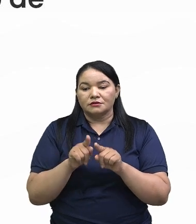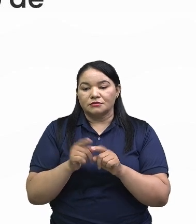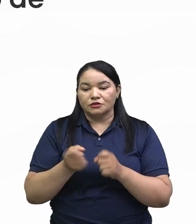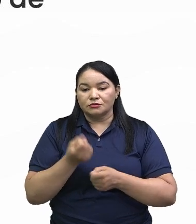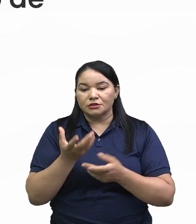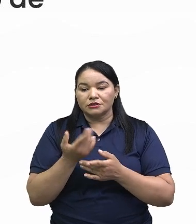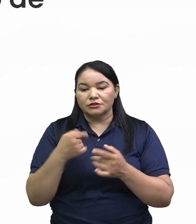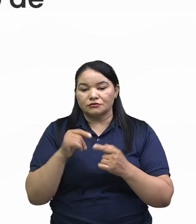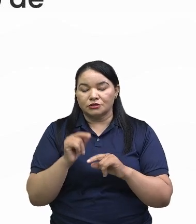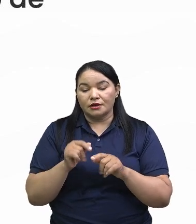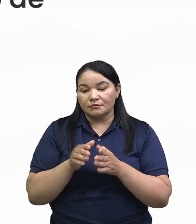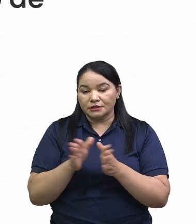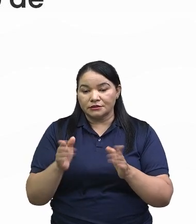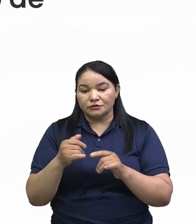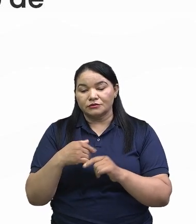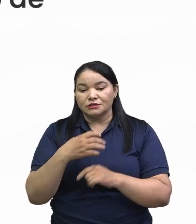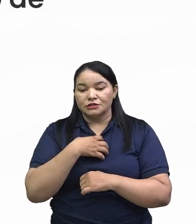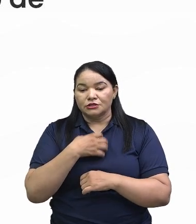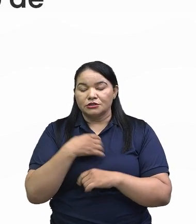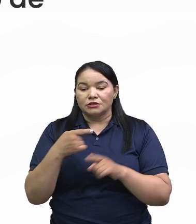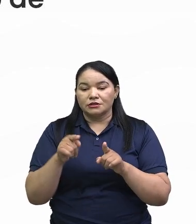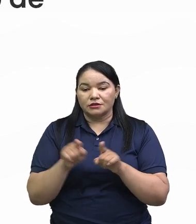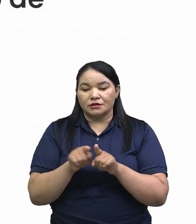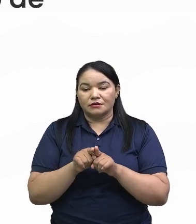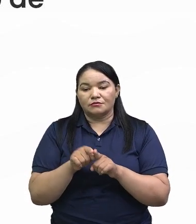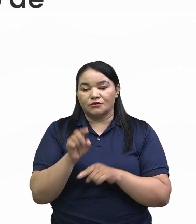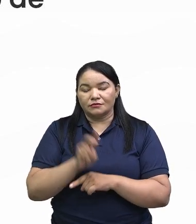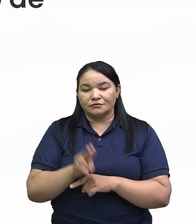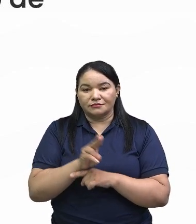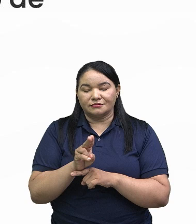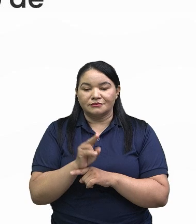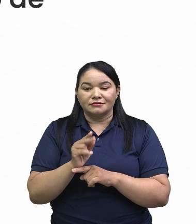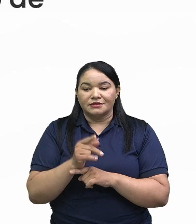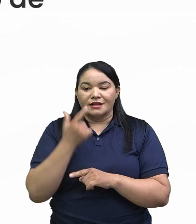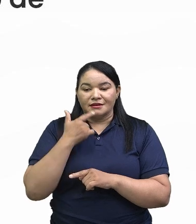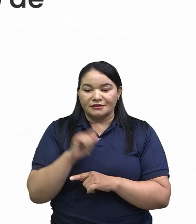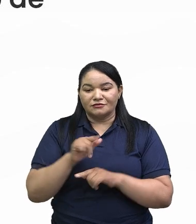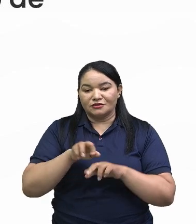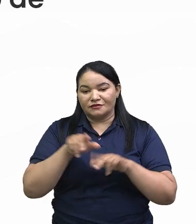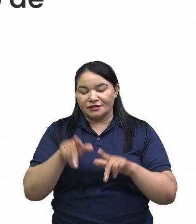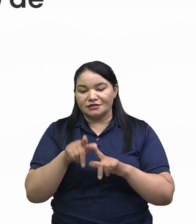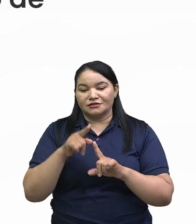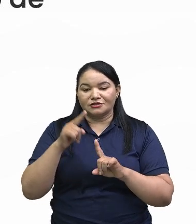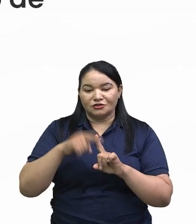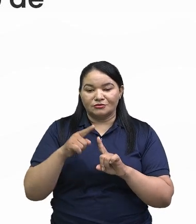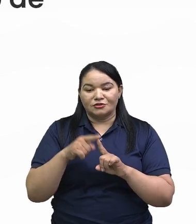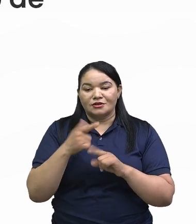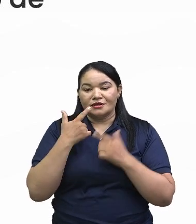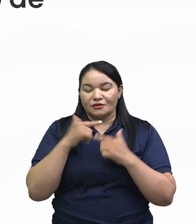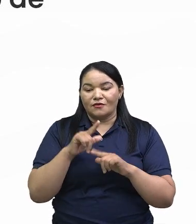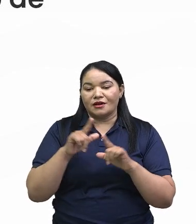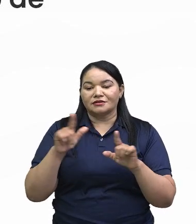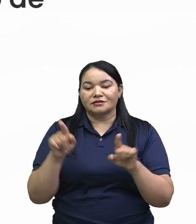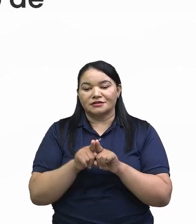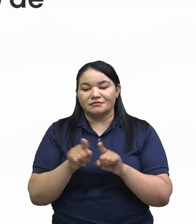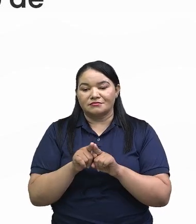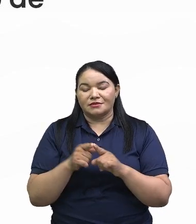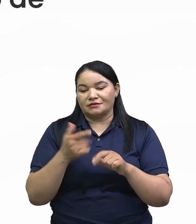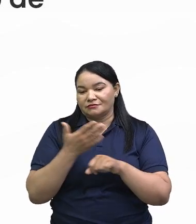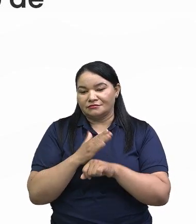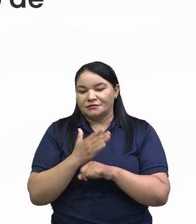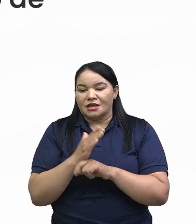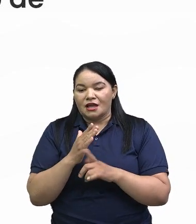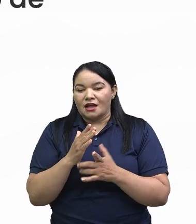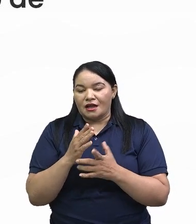para ampliação de sentidos e uso crítico da língua nas diferentes linguagens e práticas